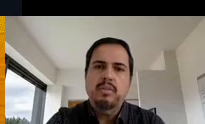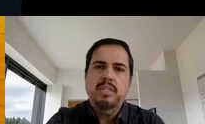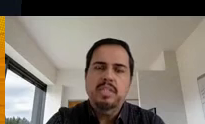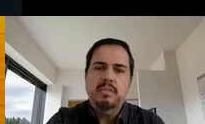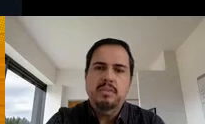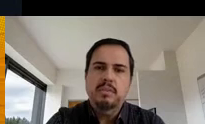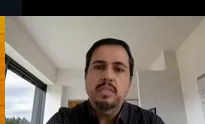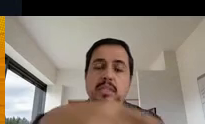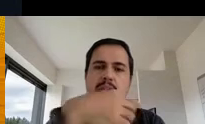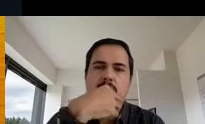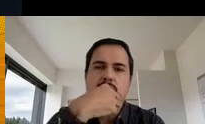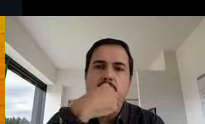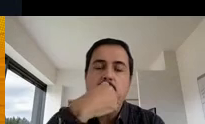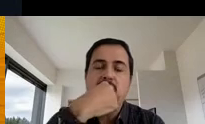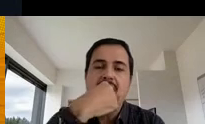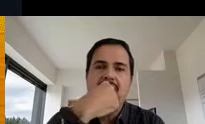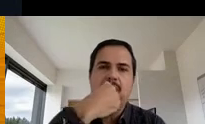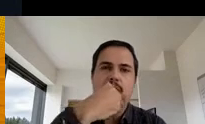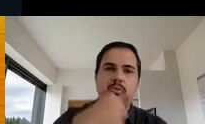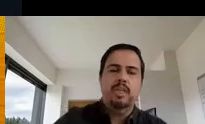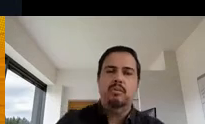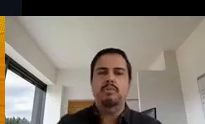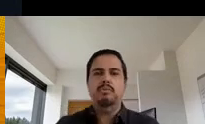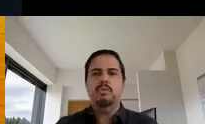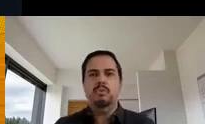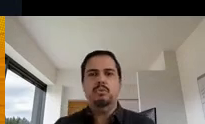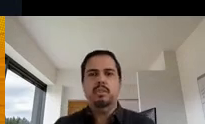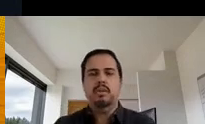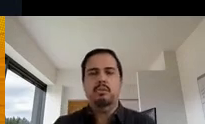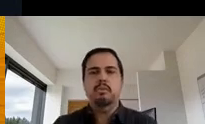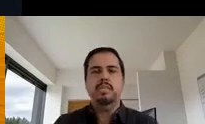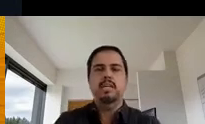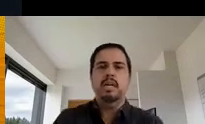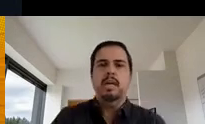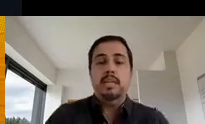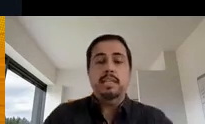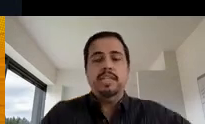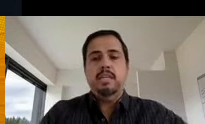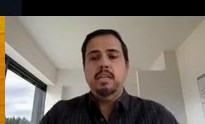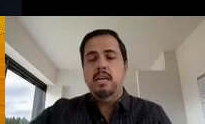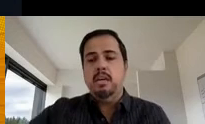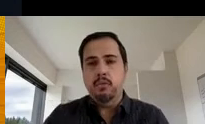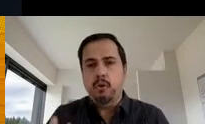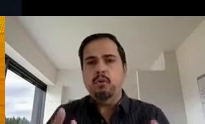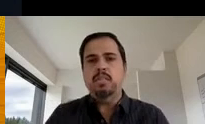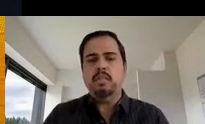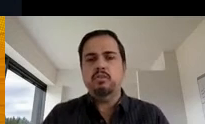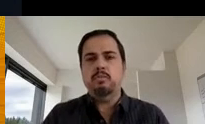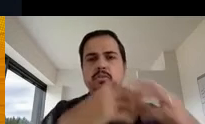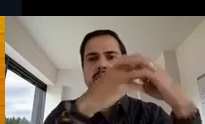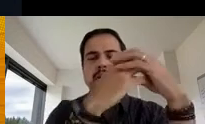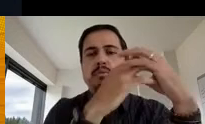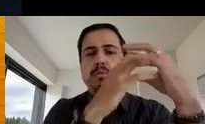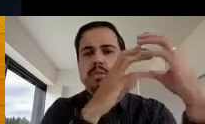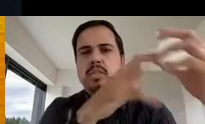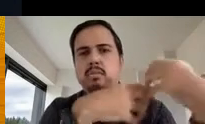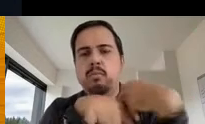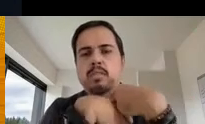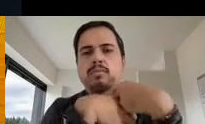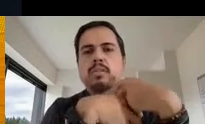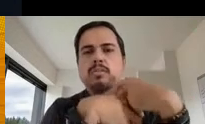de negócios na curva de indivíduos, a gente vai dar um salto gigantesco. O dia que o nível de uso de tecnologia e de flow de